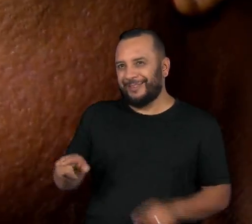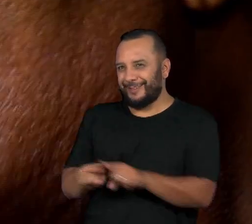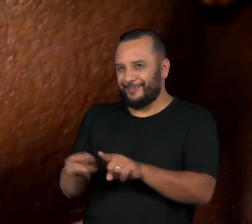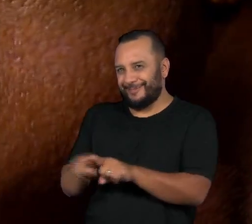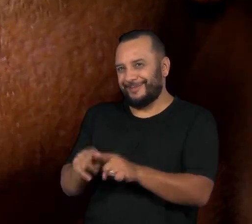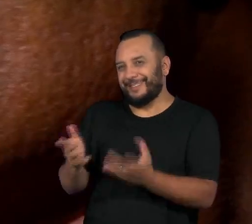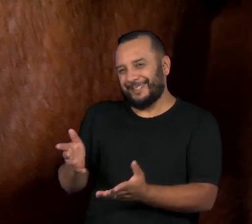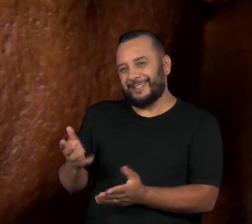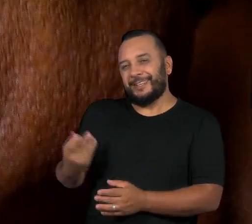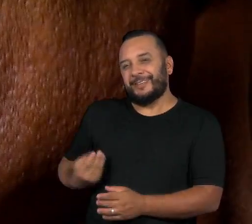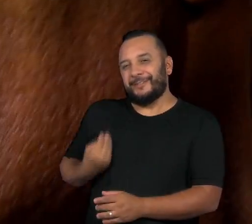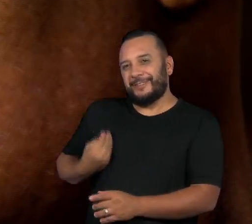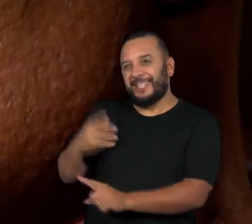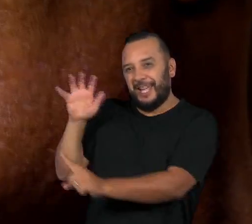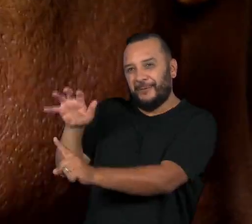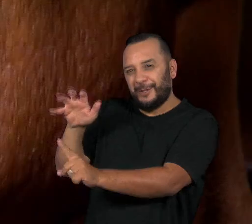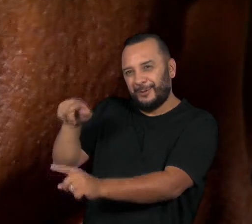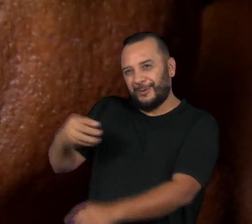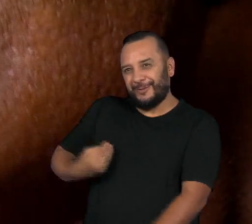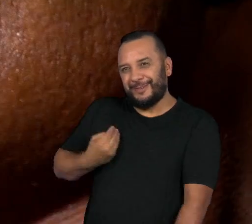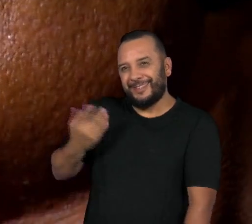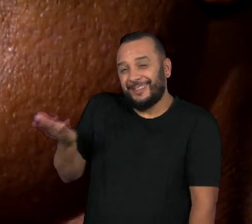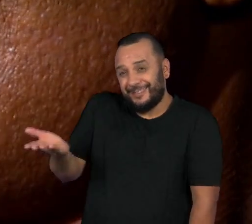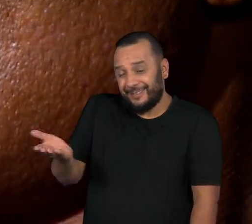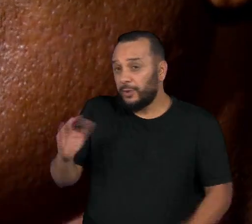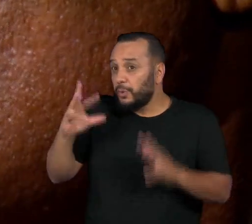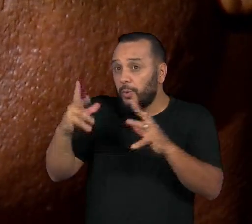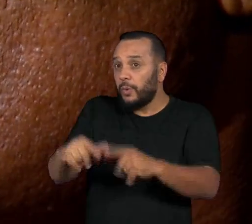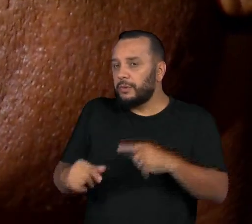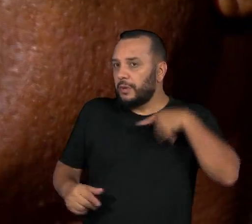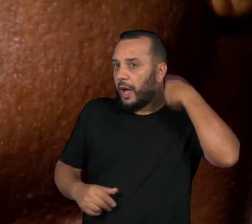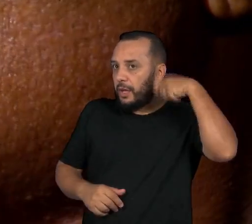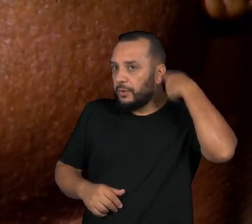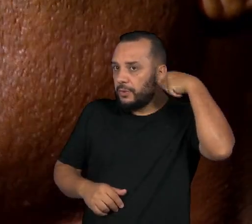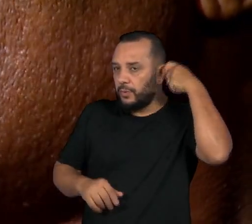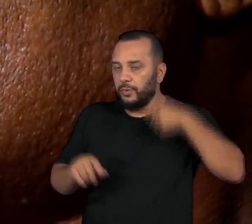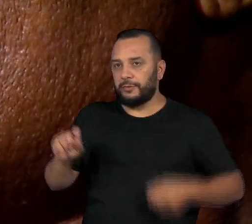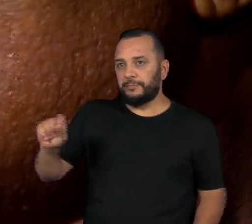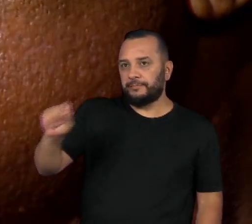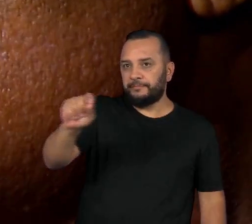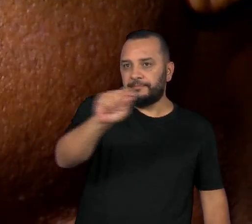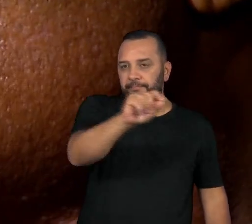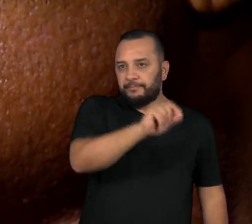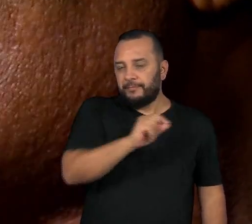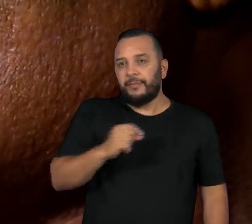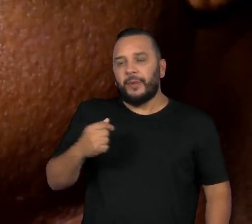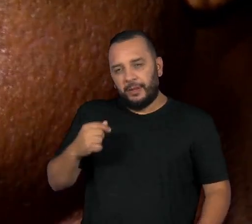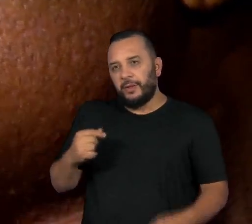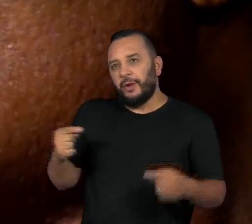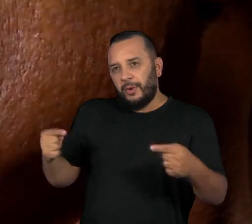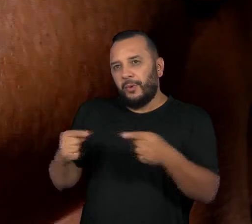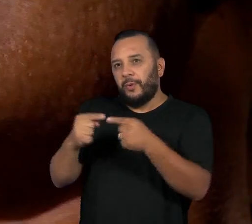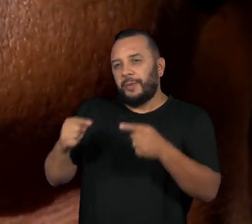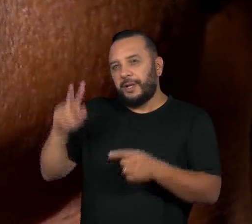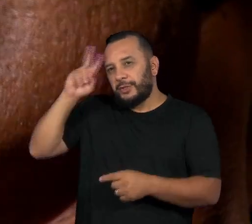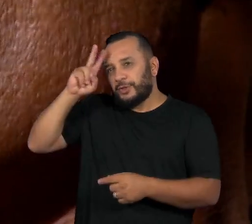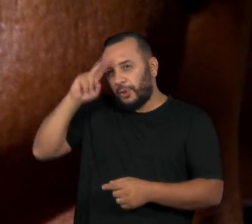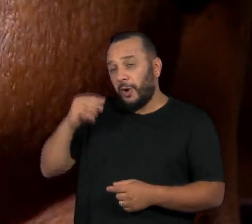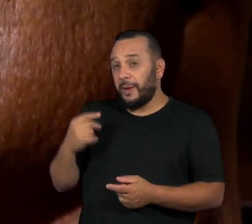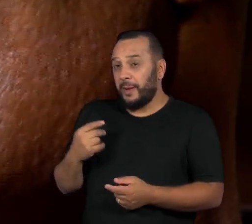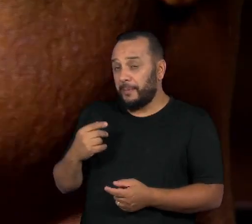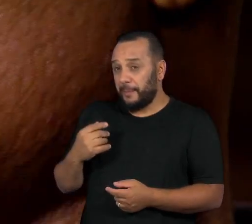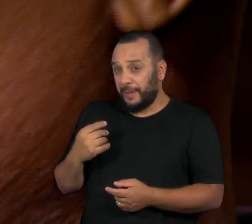todos os atores ali que estão na série, todos eles se identificam com essa história porque é a nossa